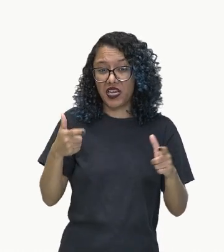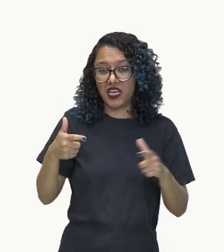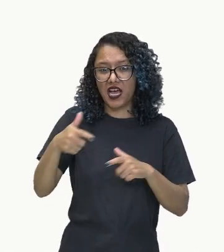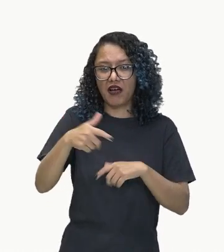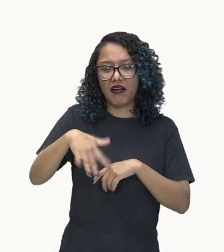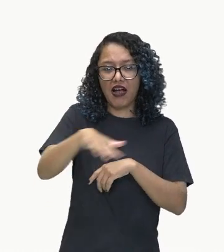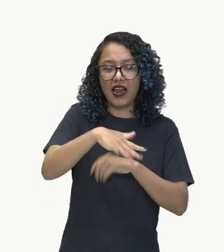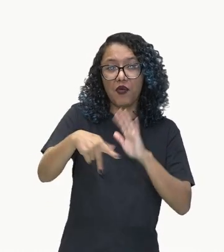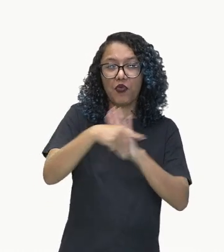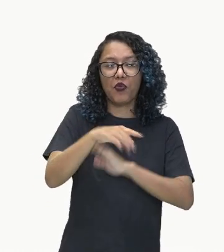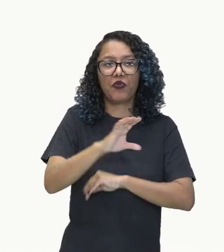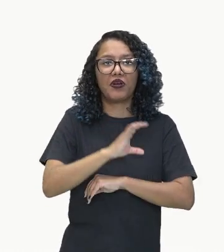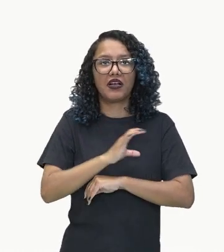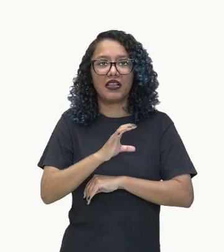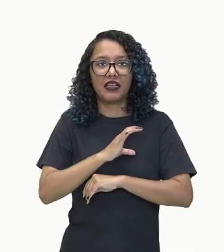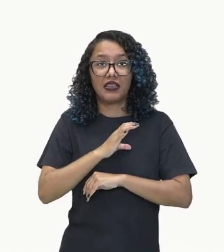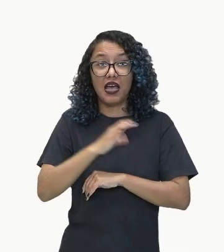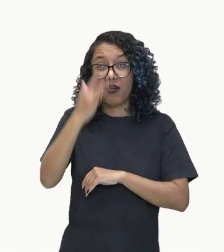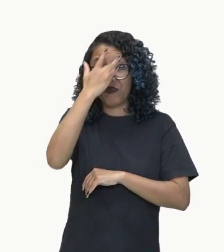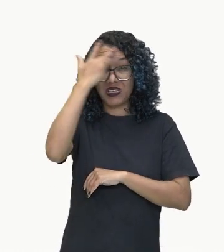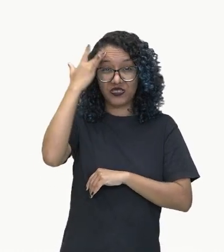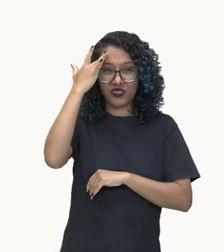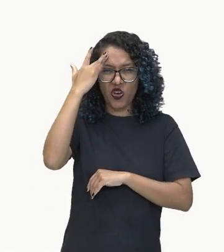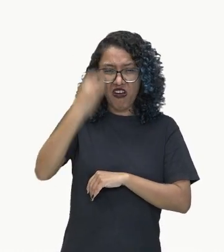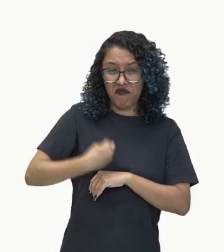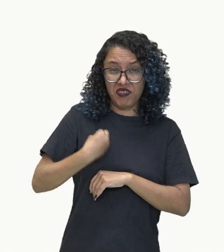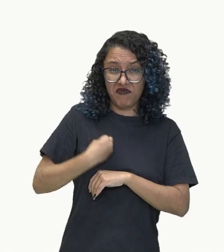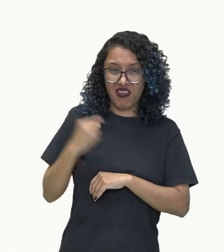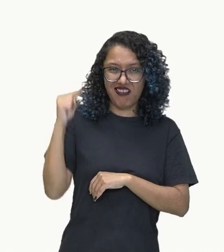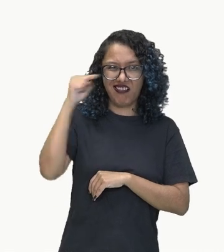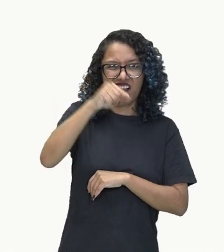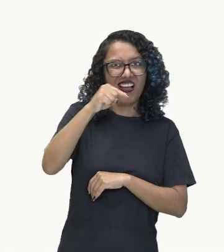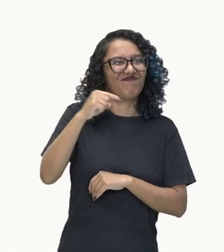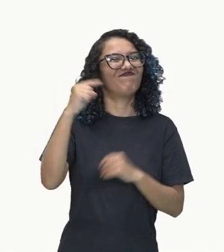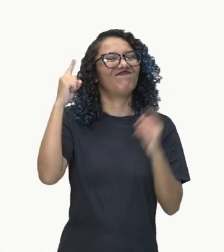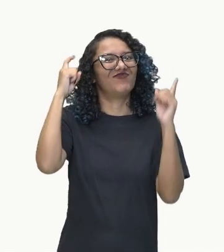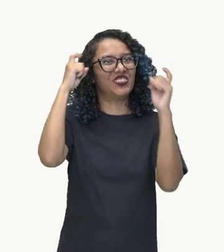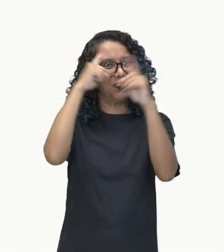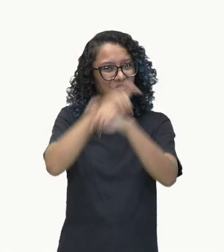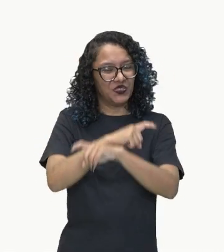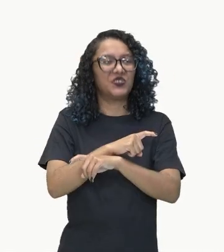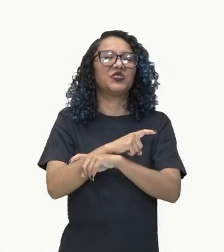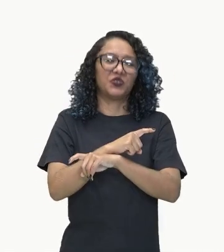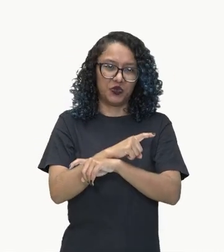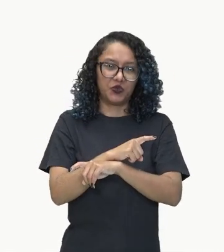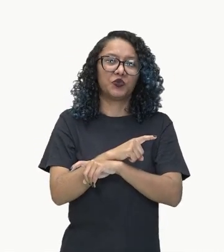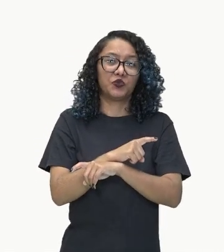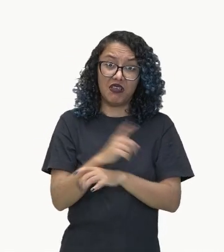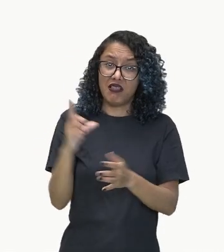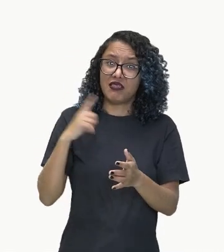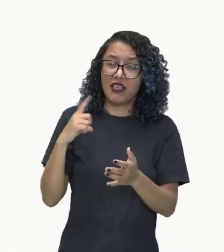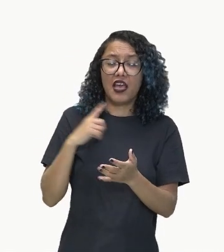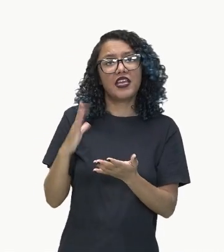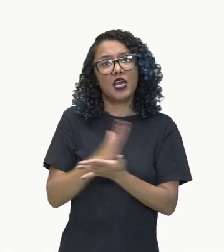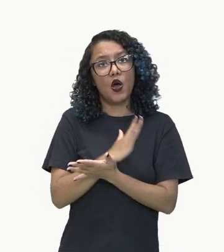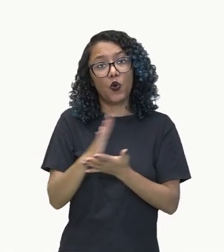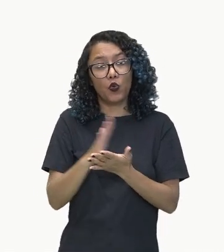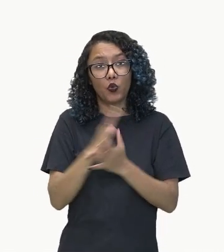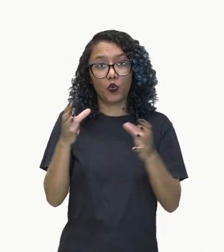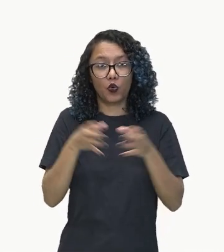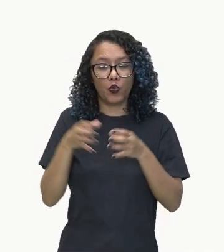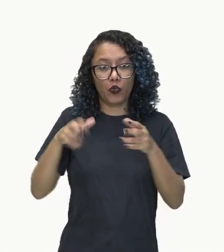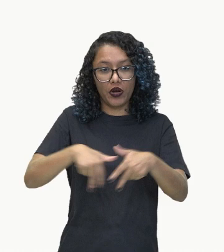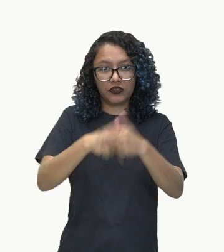vai haver essa fixação humana. Existem grupos, né, étnicos que estão adaptados a viver